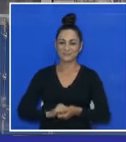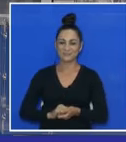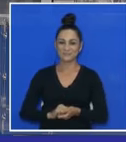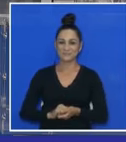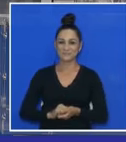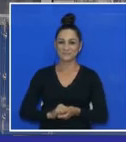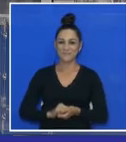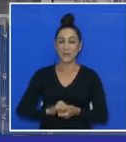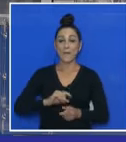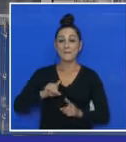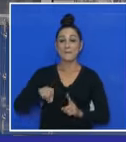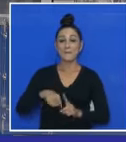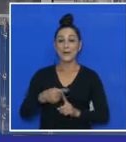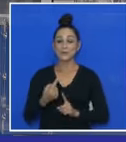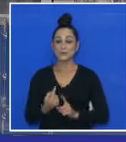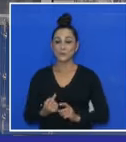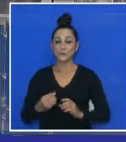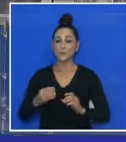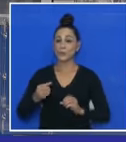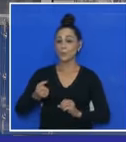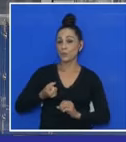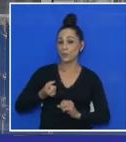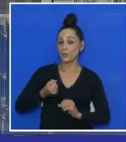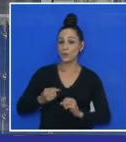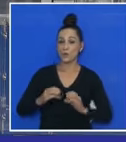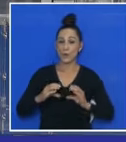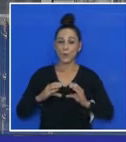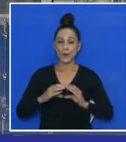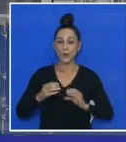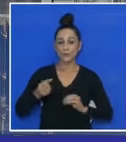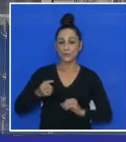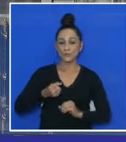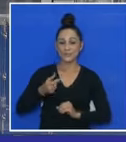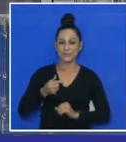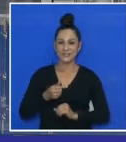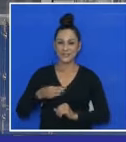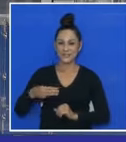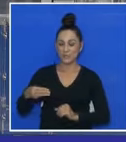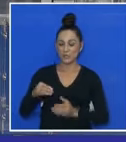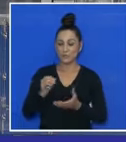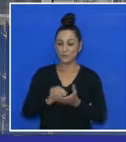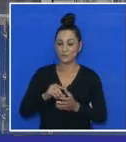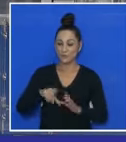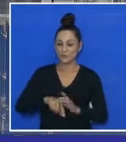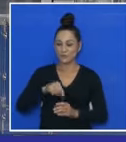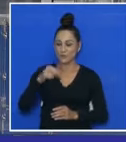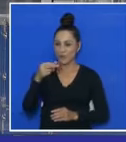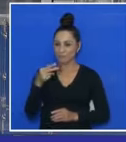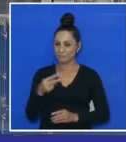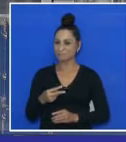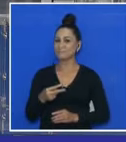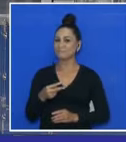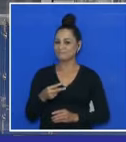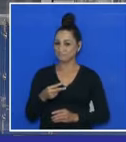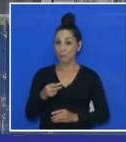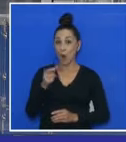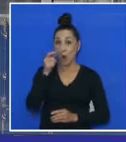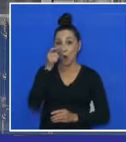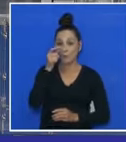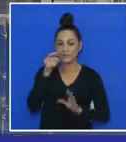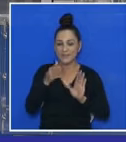Vem chegando mais um número, bola 73. Número 73, só faltam mais dois números.